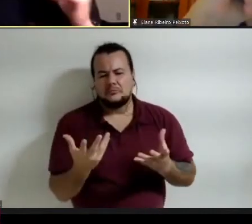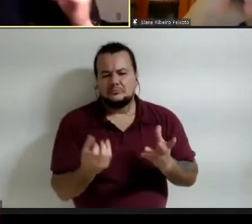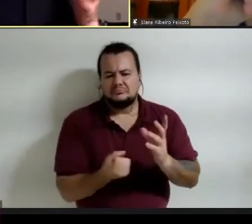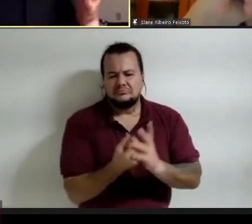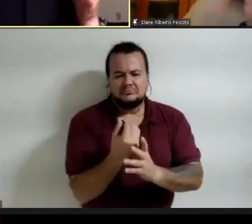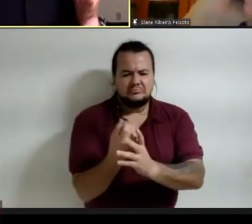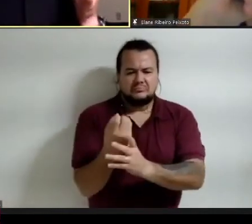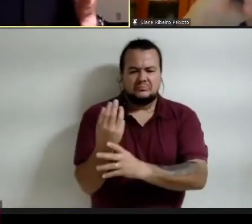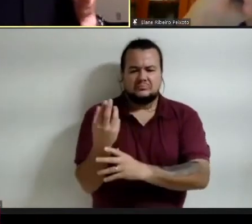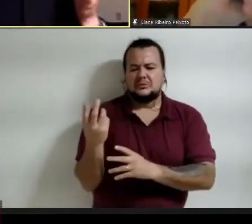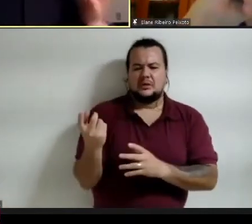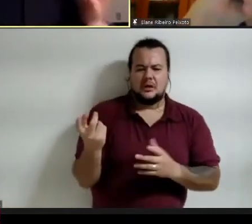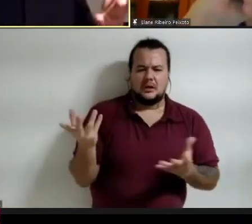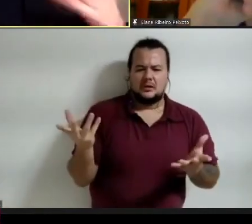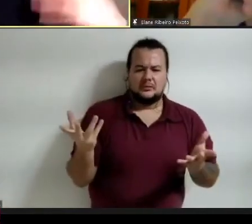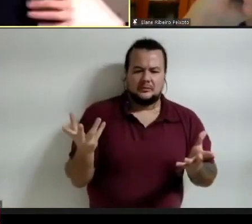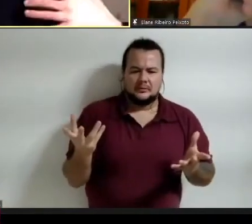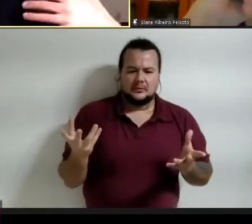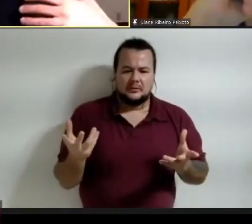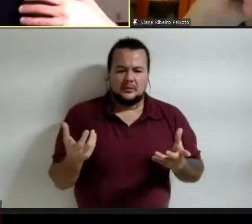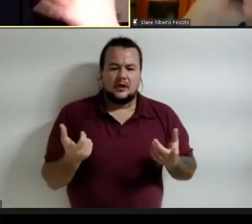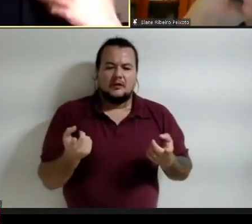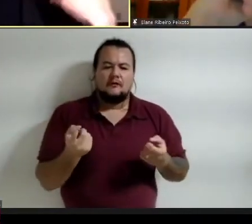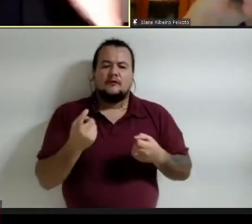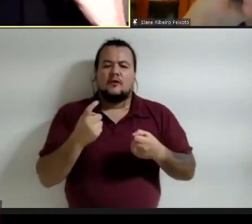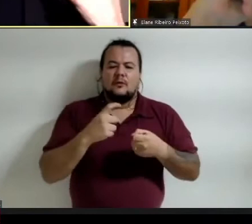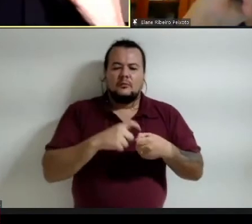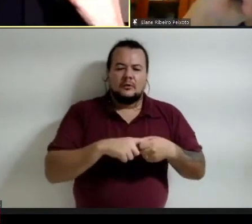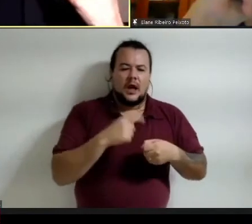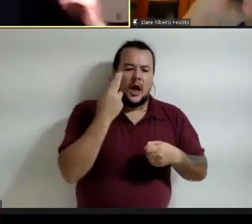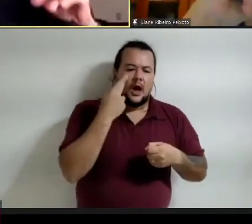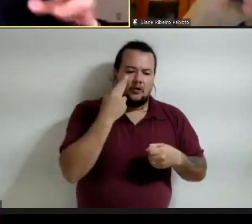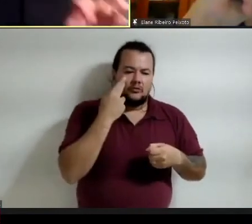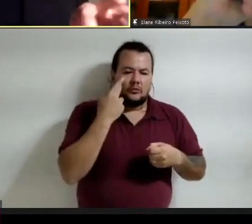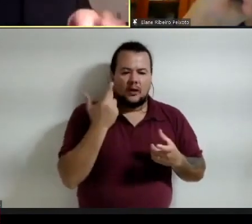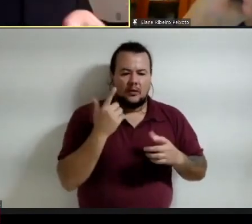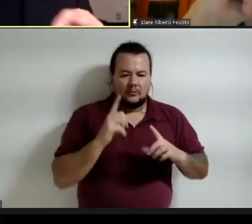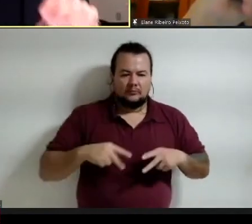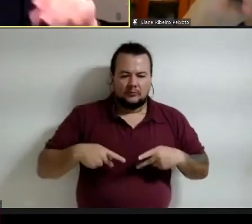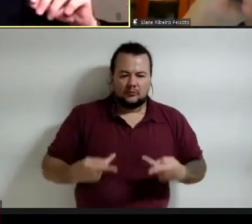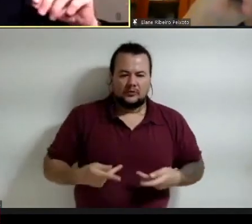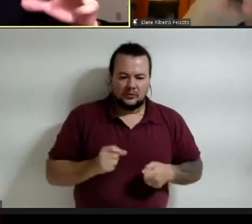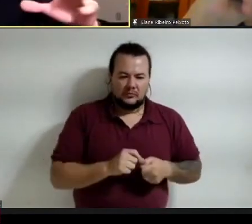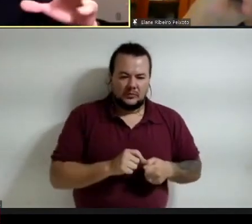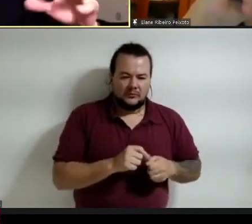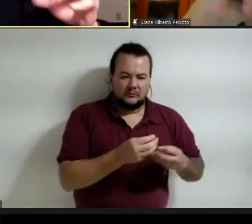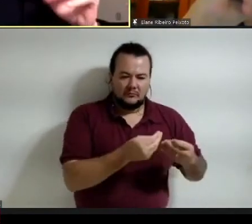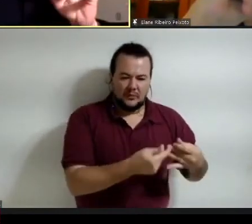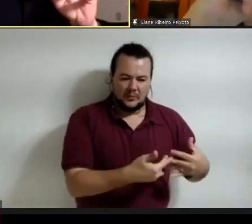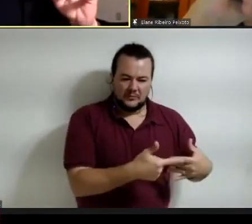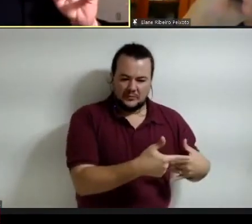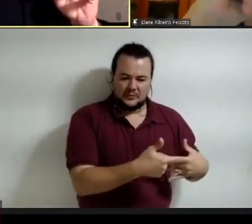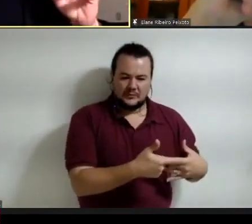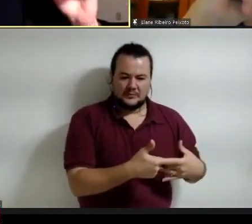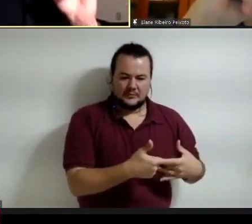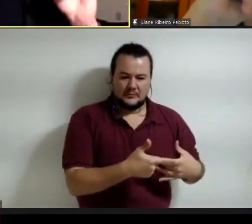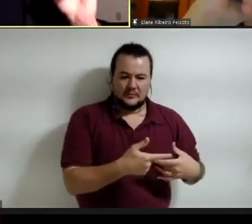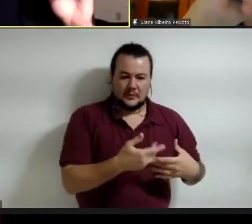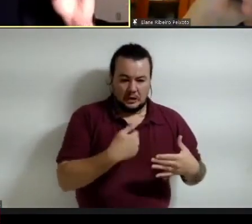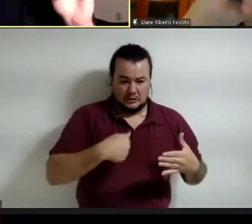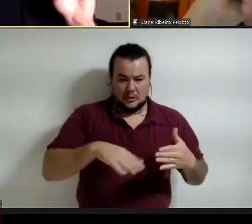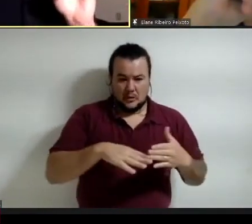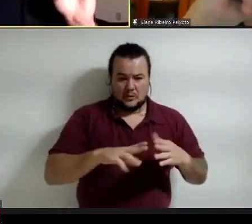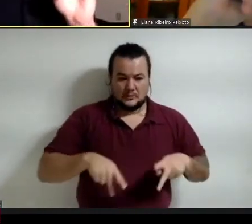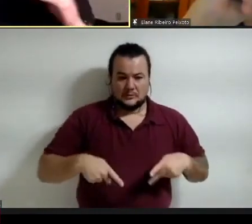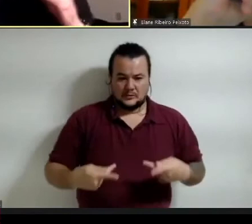se recuperarem do estrago que a gente fez, e a gente, com nossa tecnologia, a gente se adapta a uma vida no mar e usa